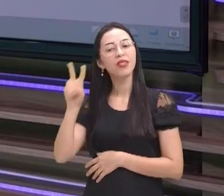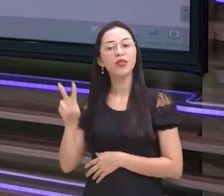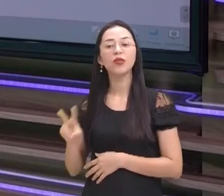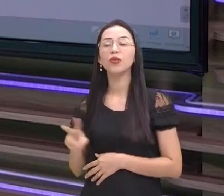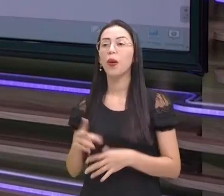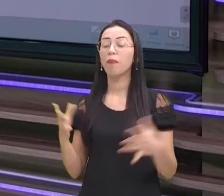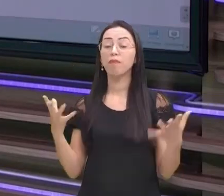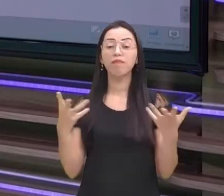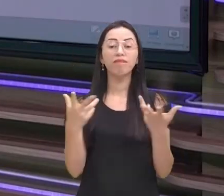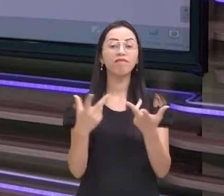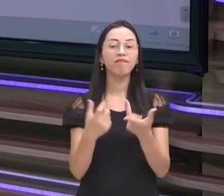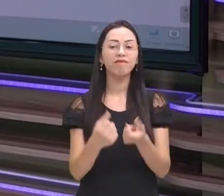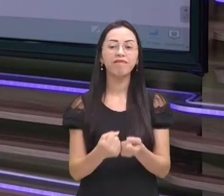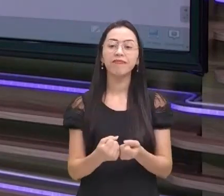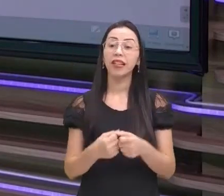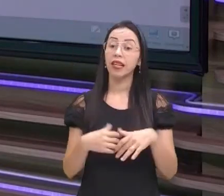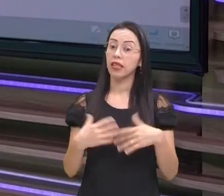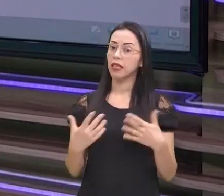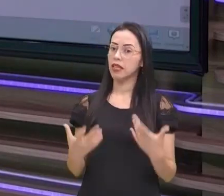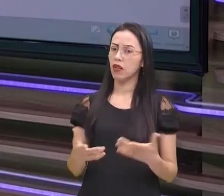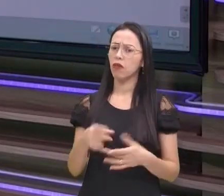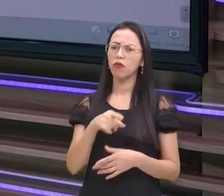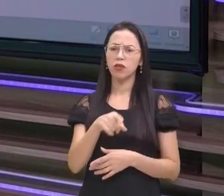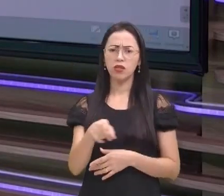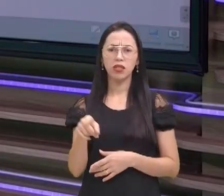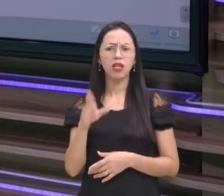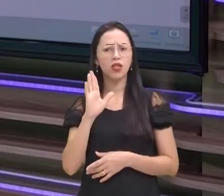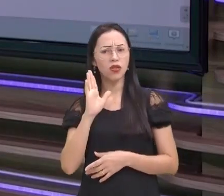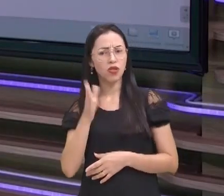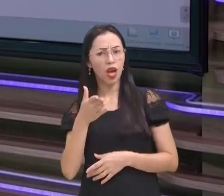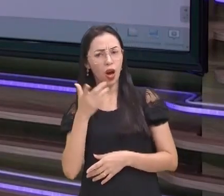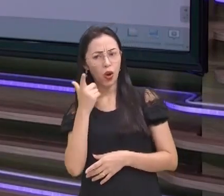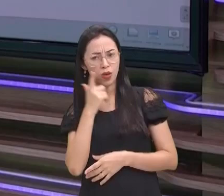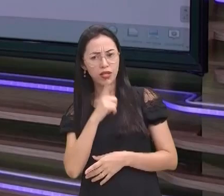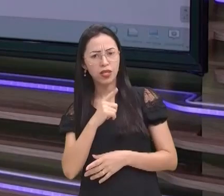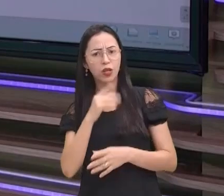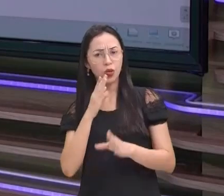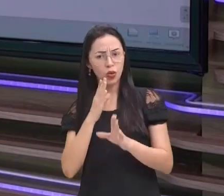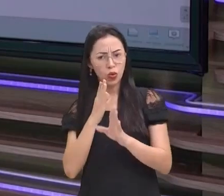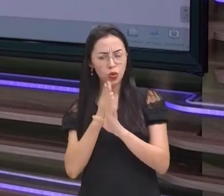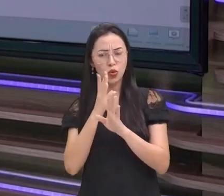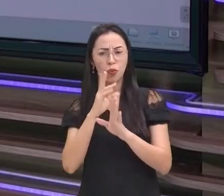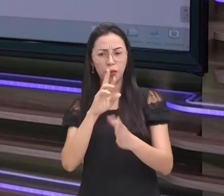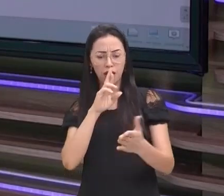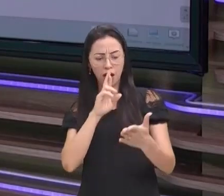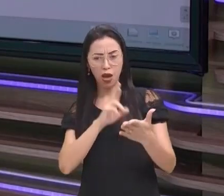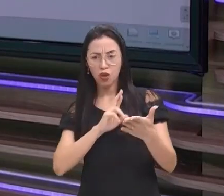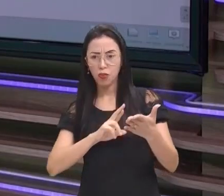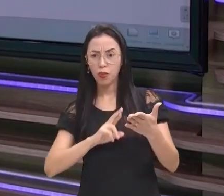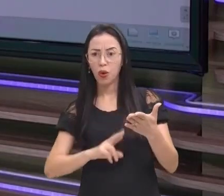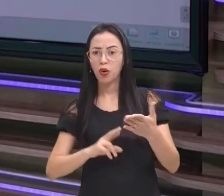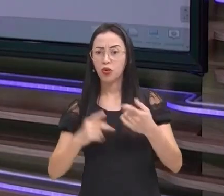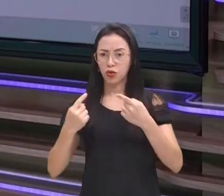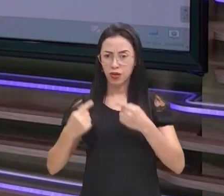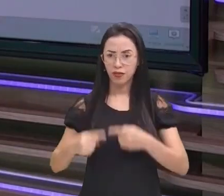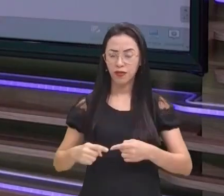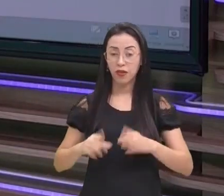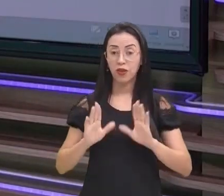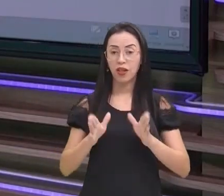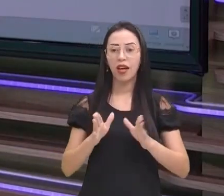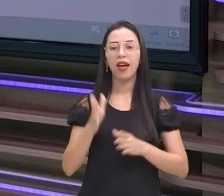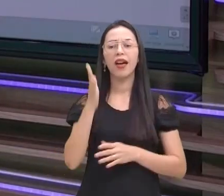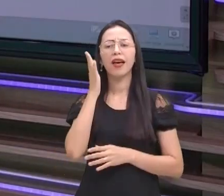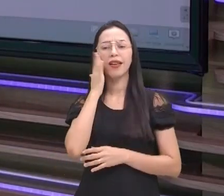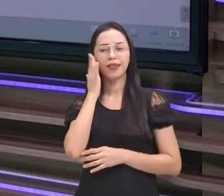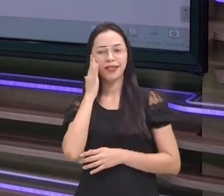conseguiram desvendar, descobrir os nossos 2 desafios do nosso dia? Sim ou não? Eu sei que sim, porque vocês